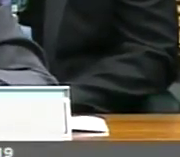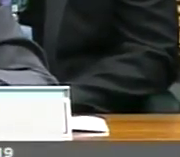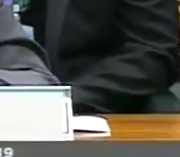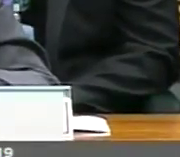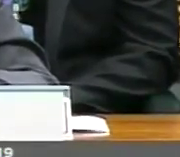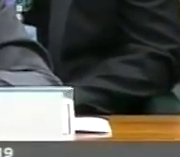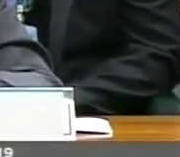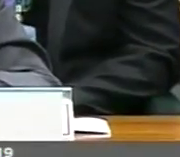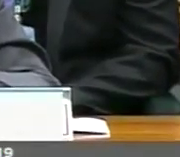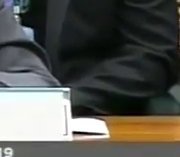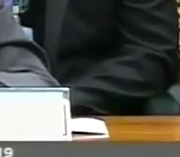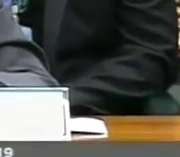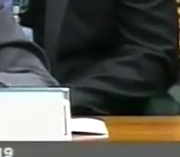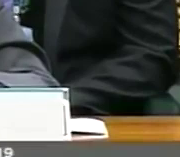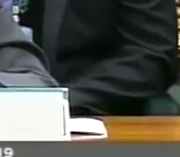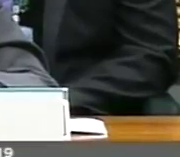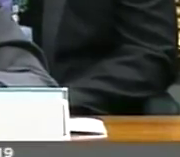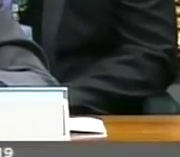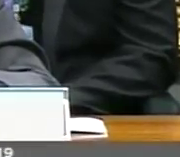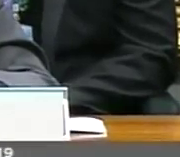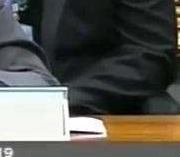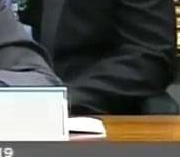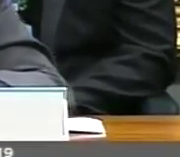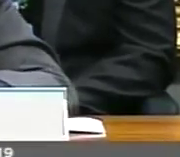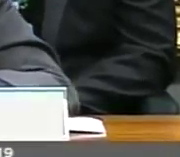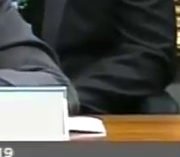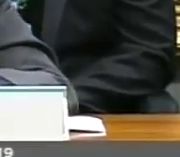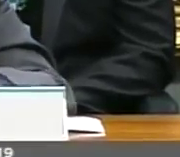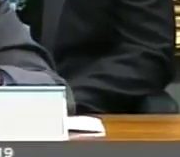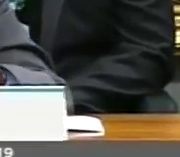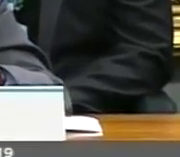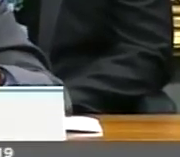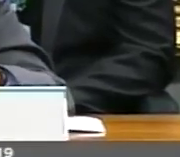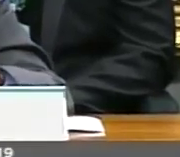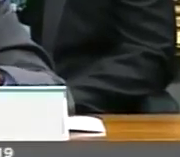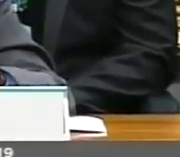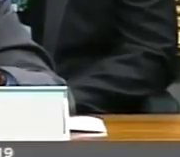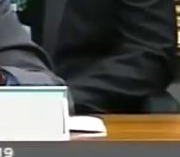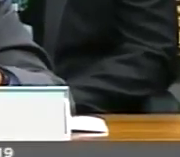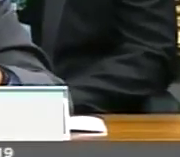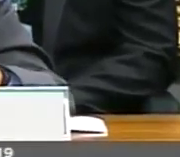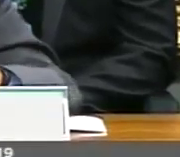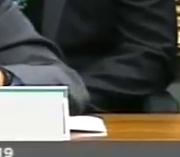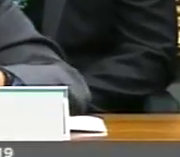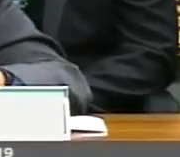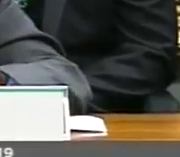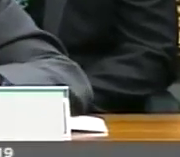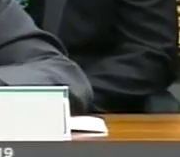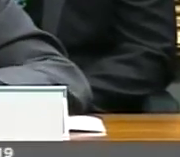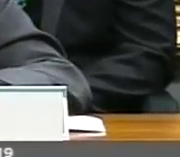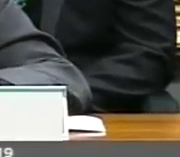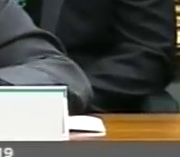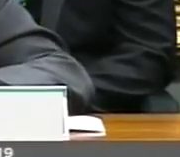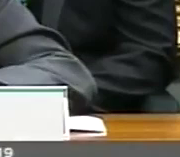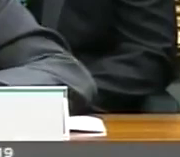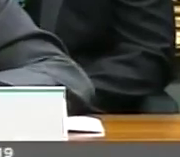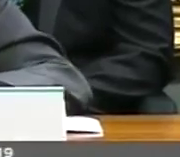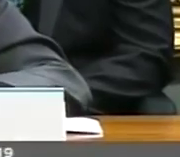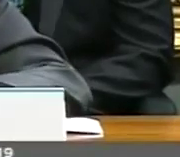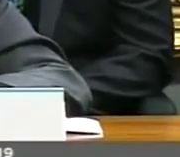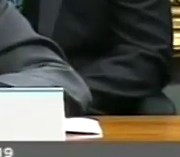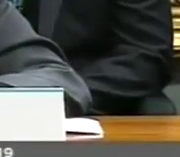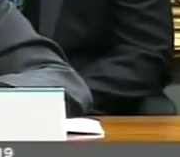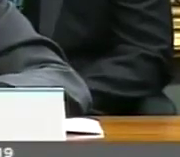ampla instrução probatória, que haverá o julgamento e em si a pronúncia da